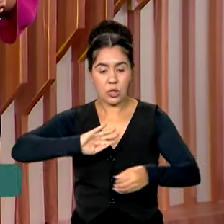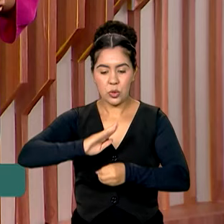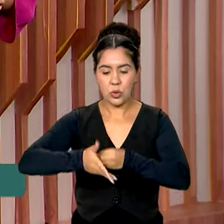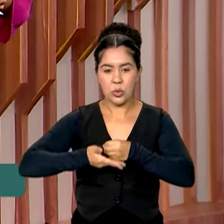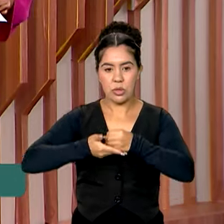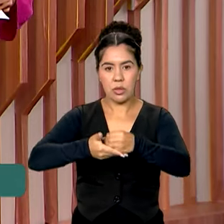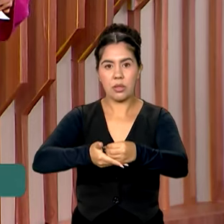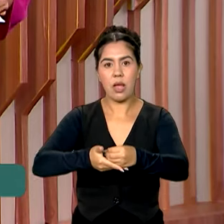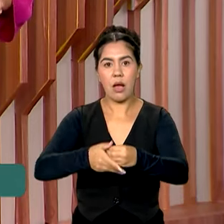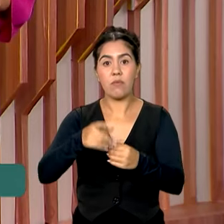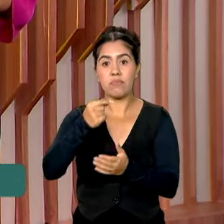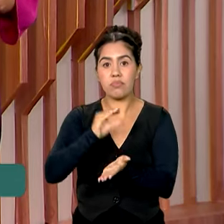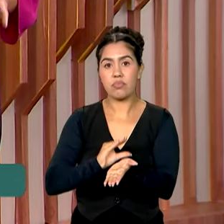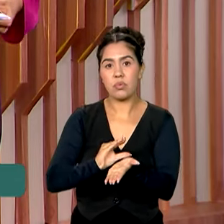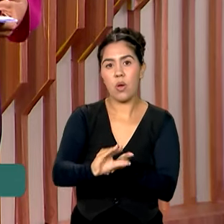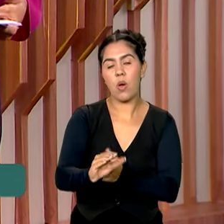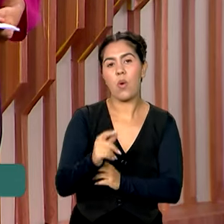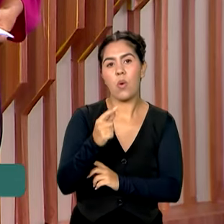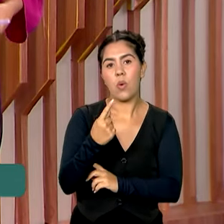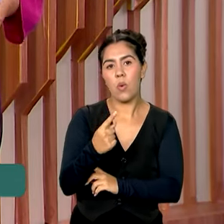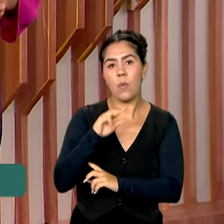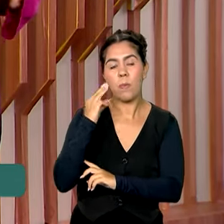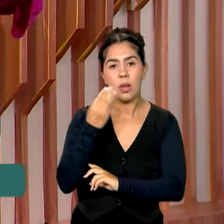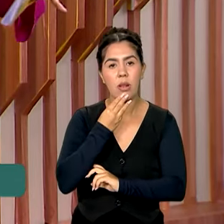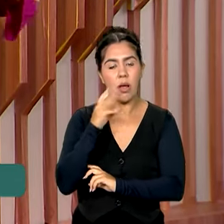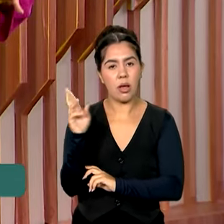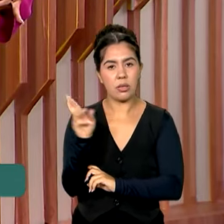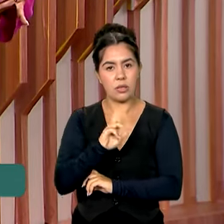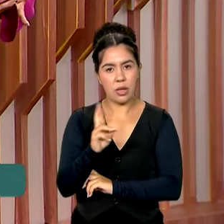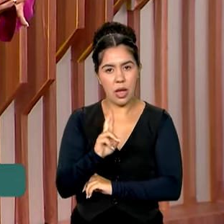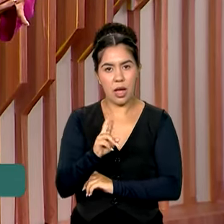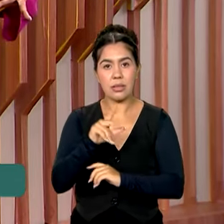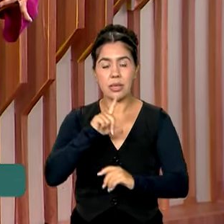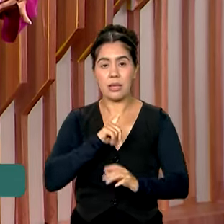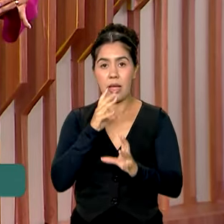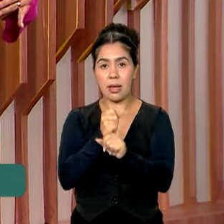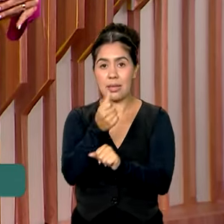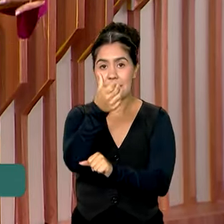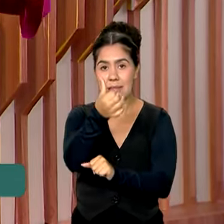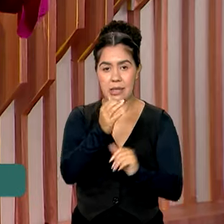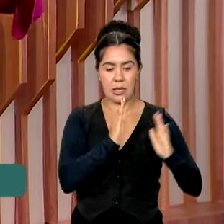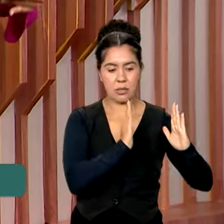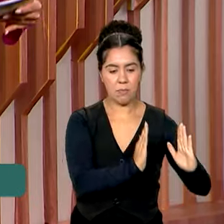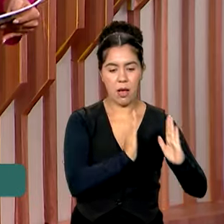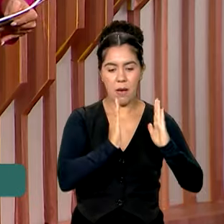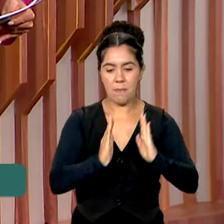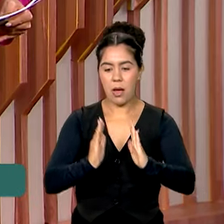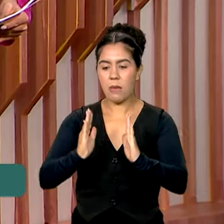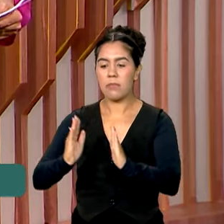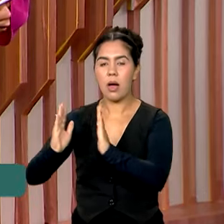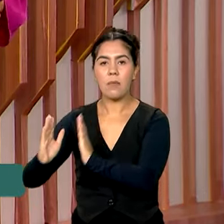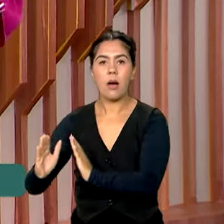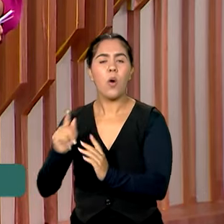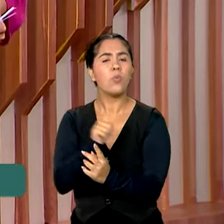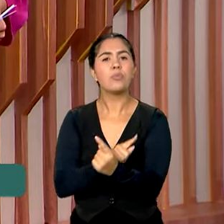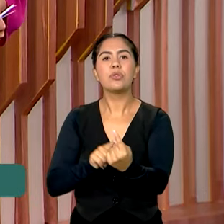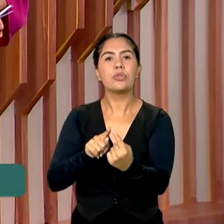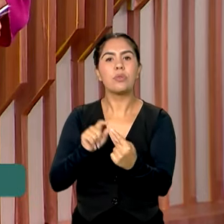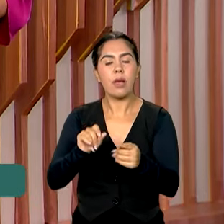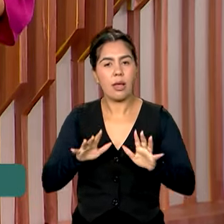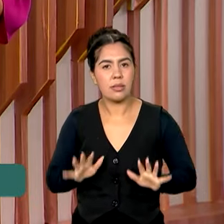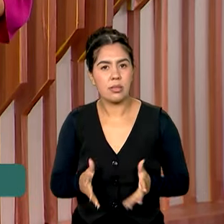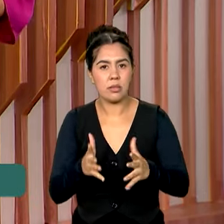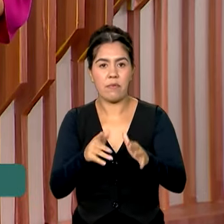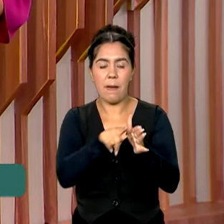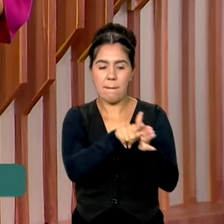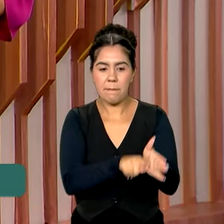de reais em investimentos que vão ser distribuídos em 6 etapas. A meta é incentivar a pesquisa, o desenvolvimento